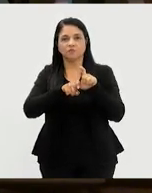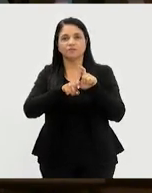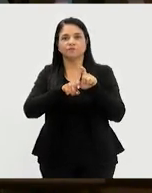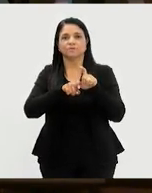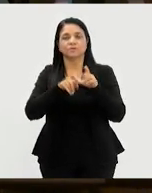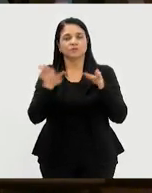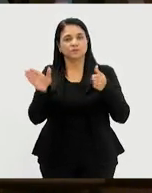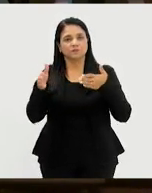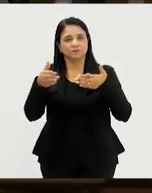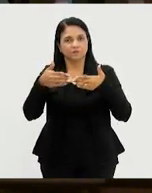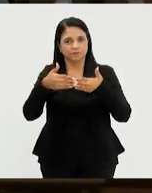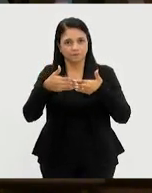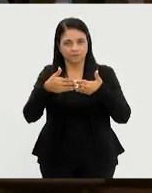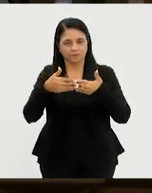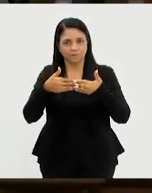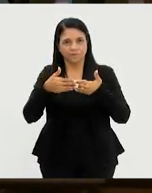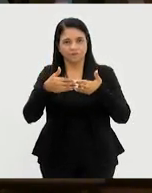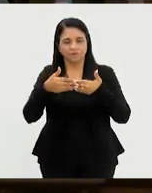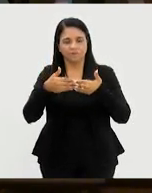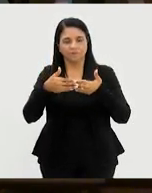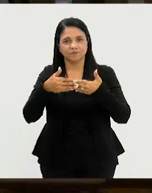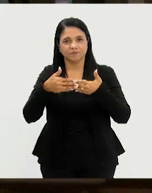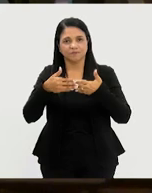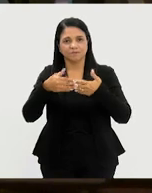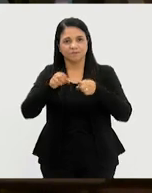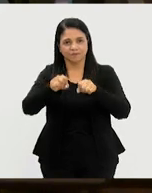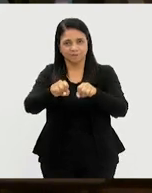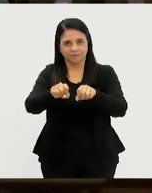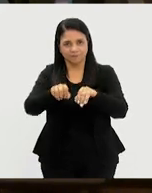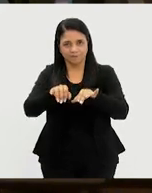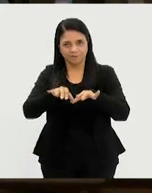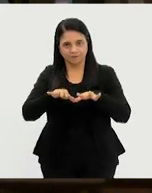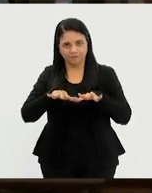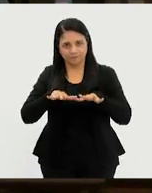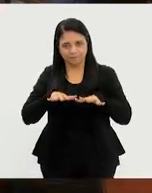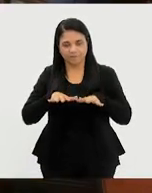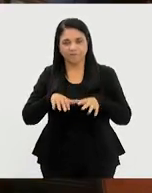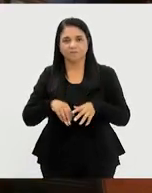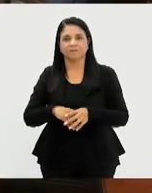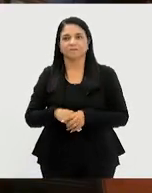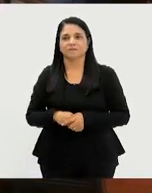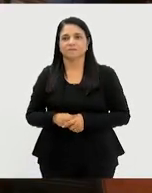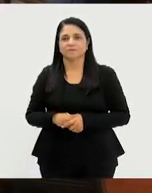final está suspenso encerra a